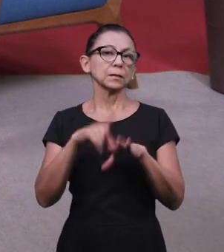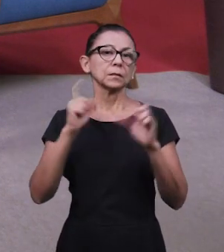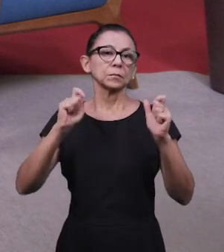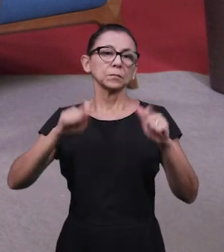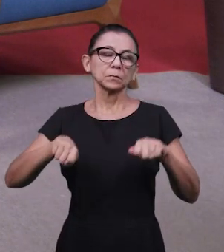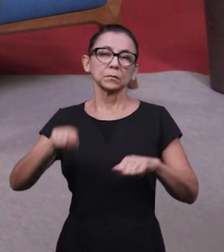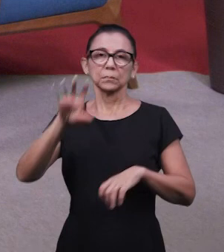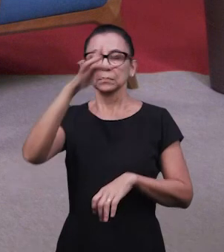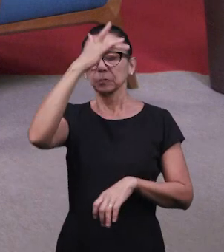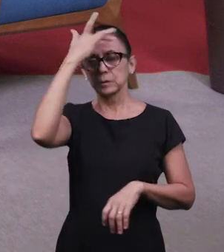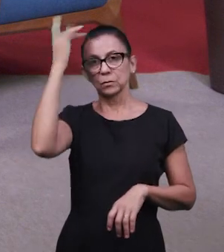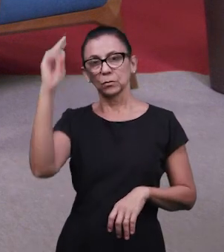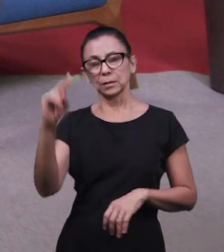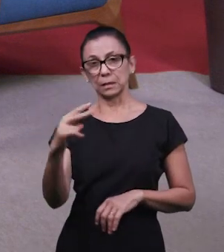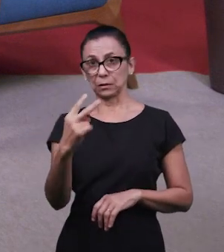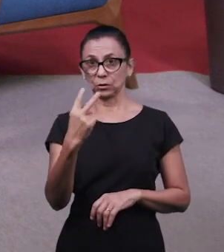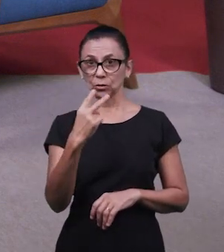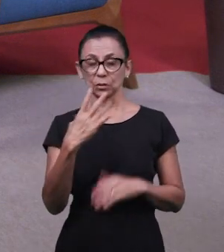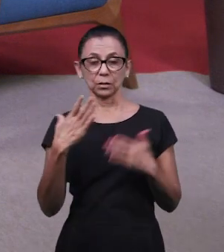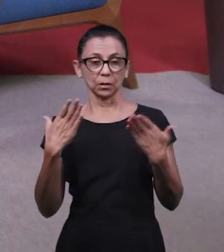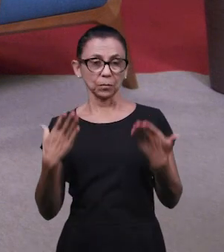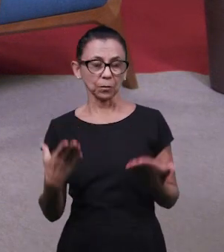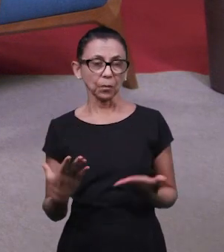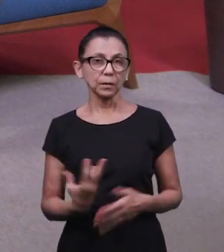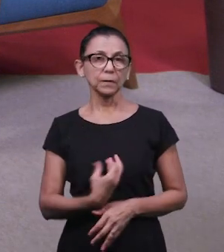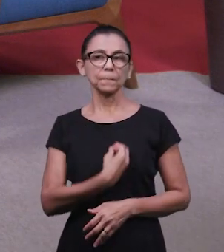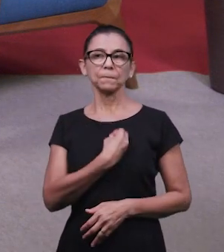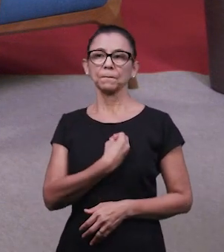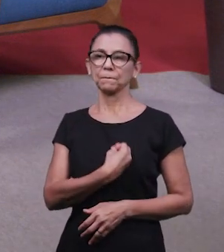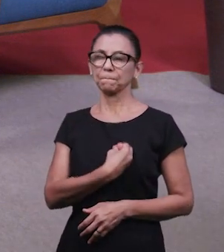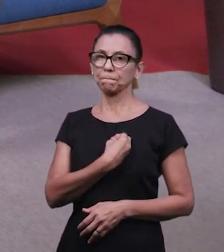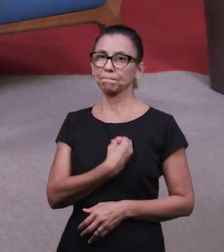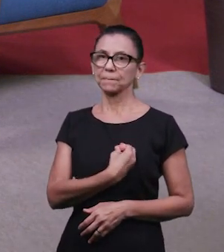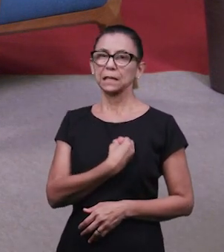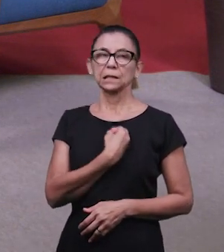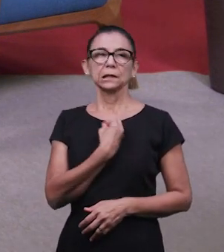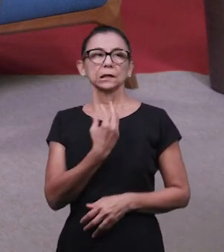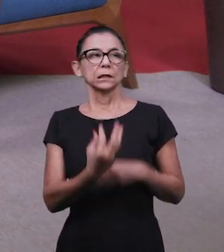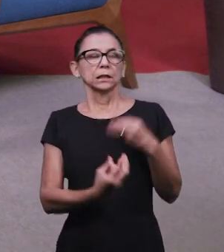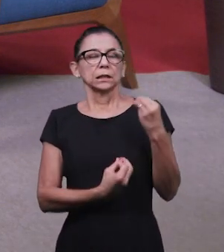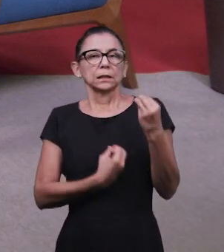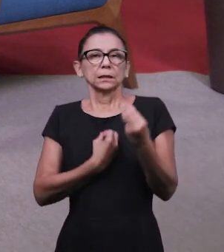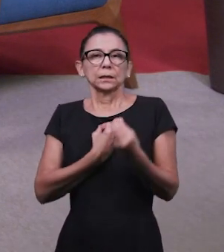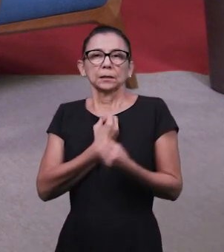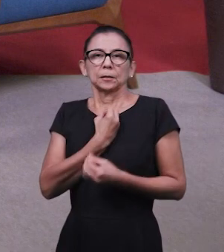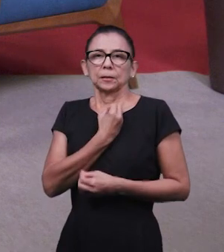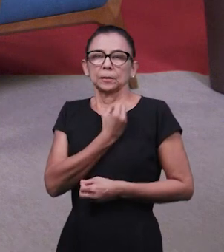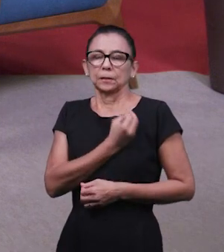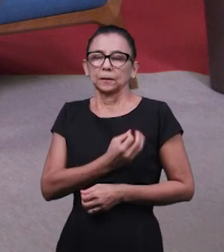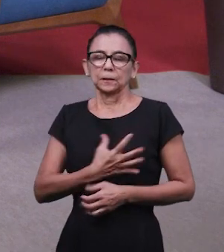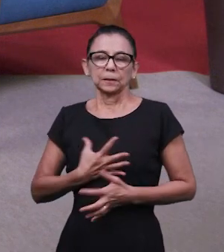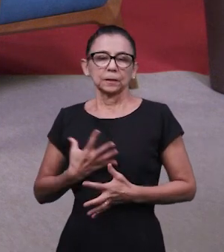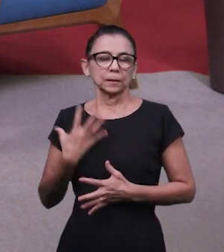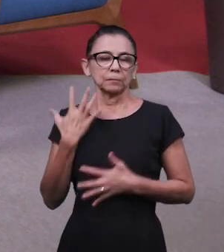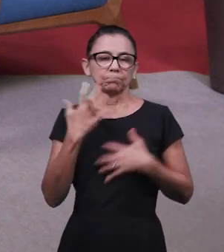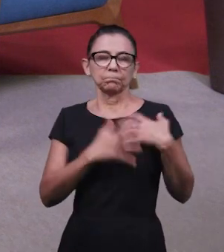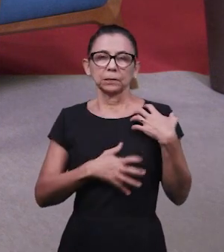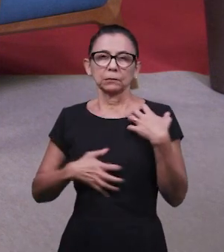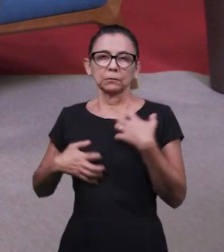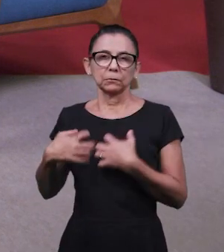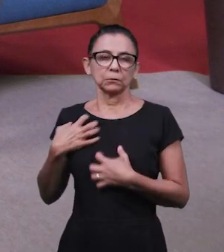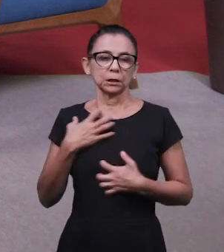maravilhas, milagres, a operação do Espírito Santo, que é pela palavra, e é possível